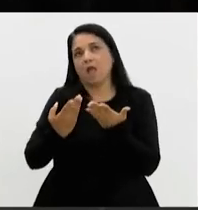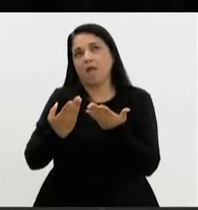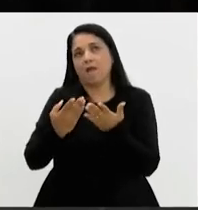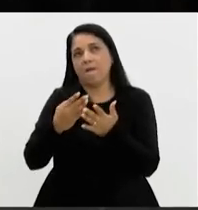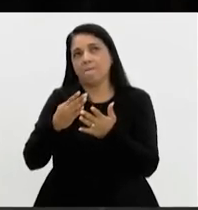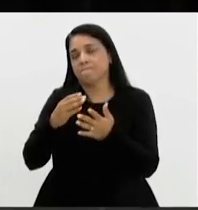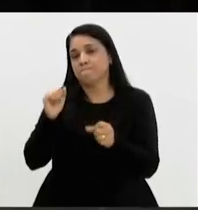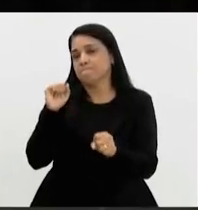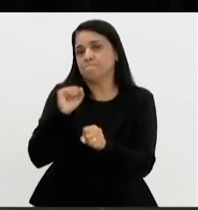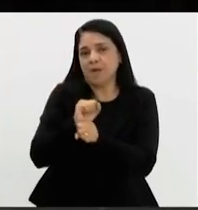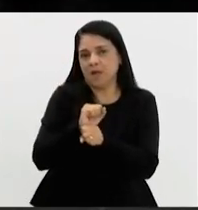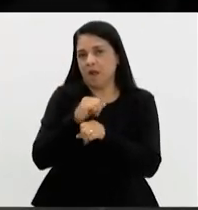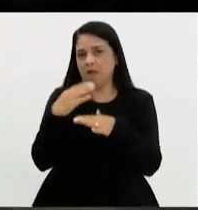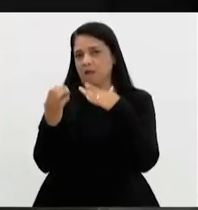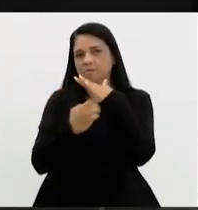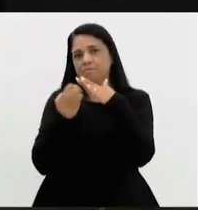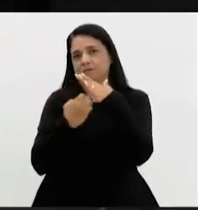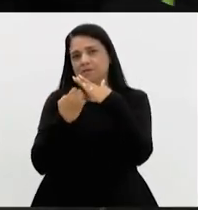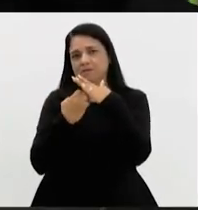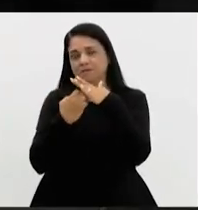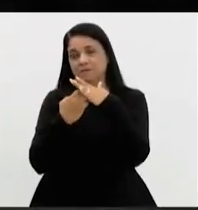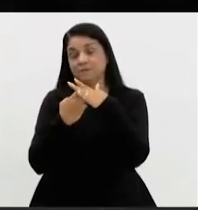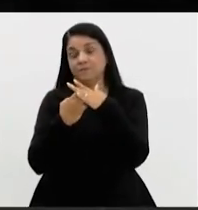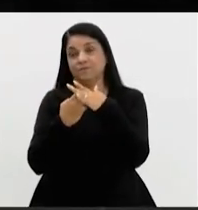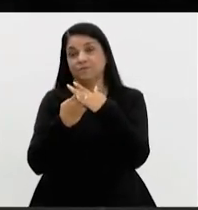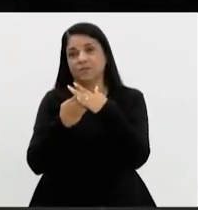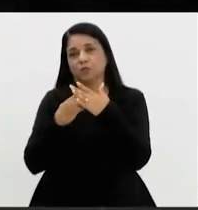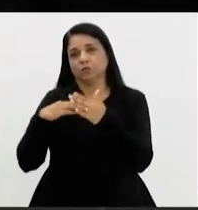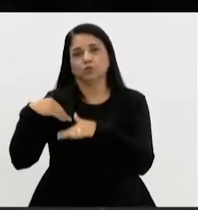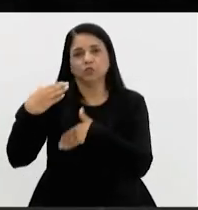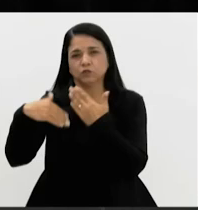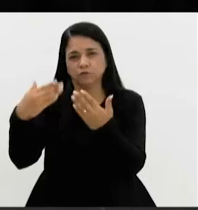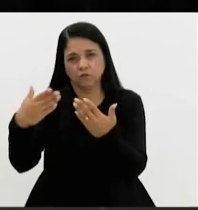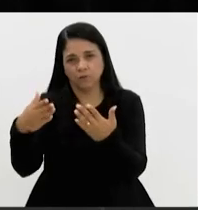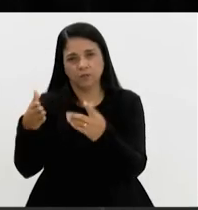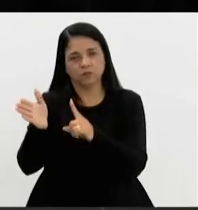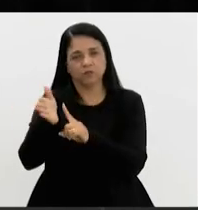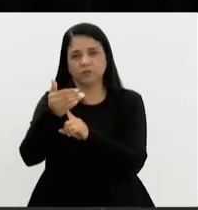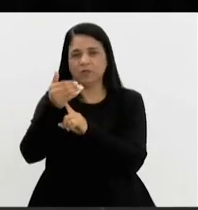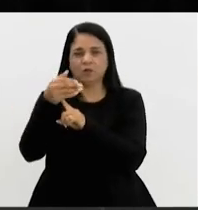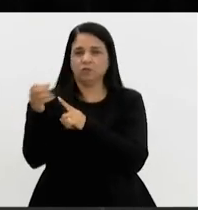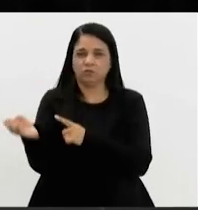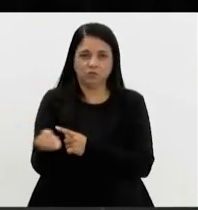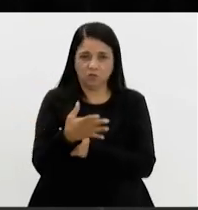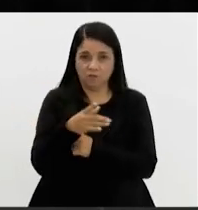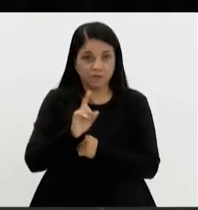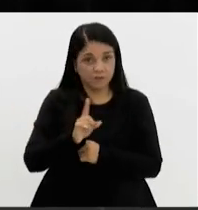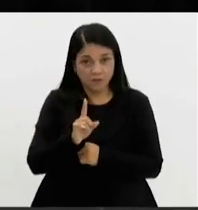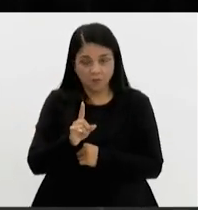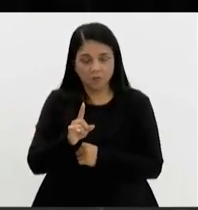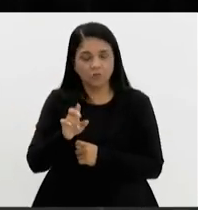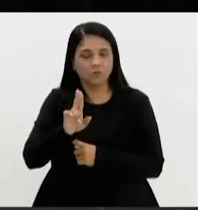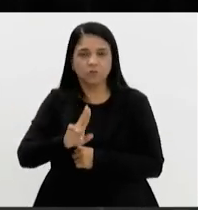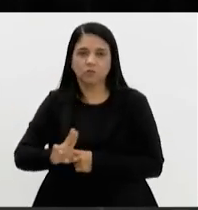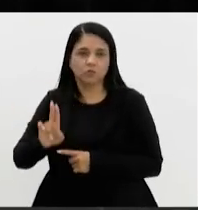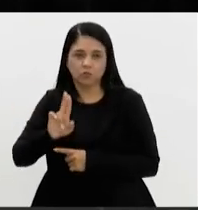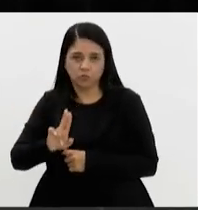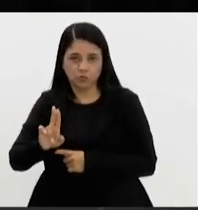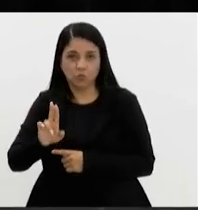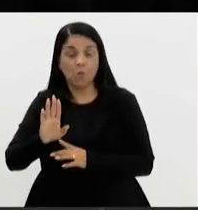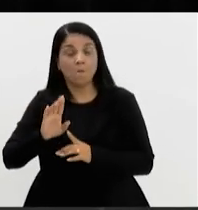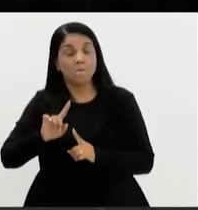freios eh no desenvolvimento de novas tecnologias e na utilização delas